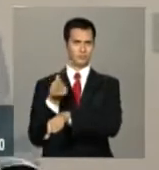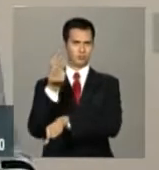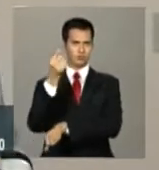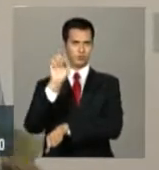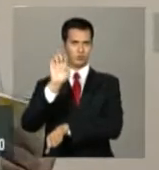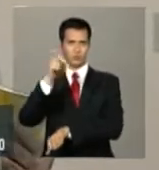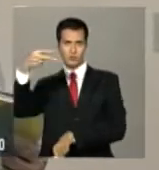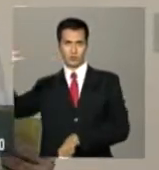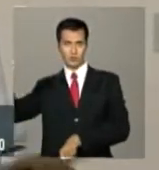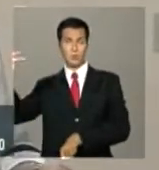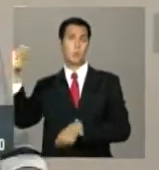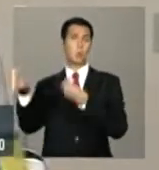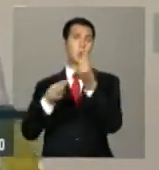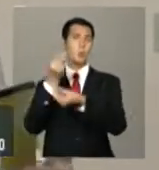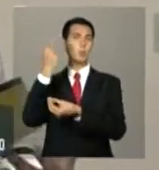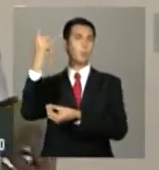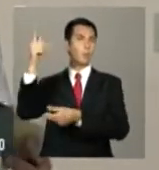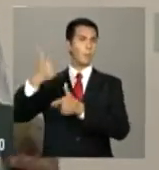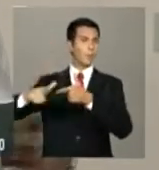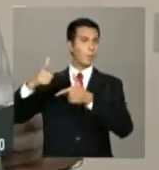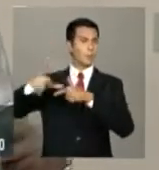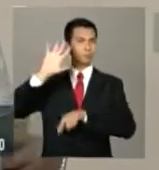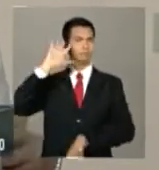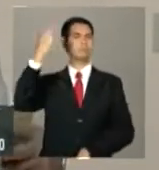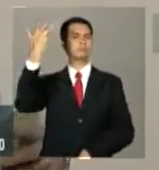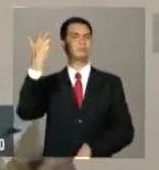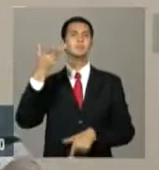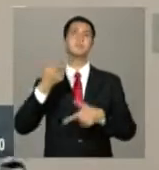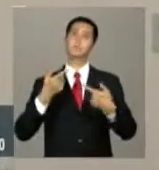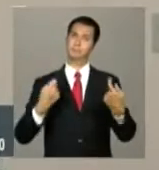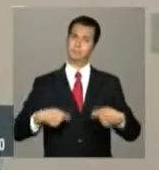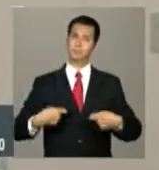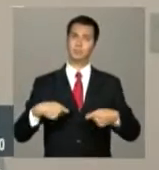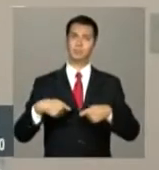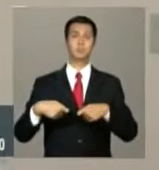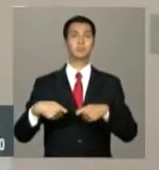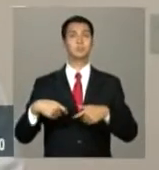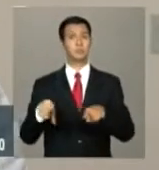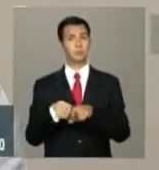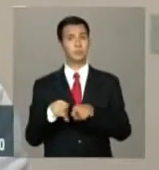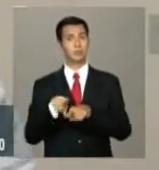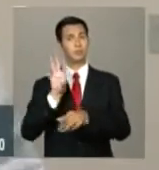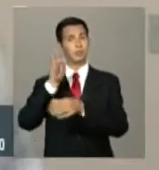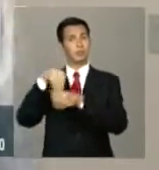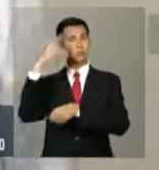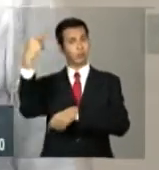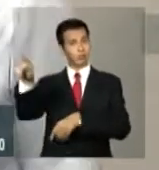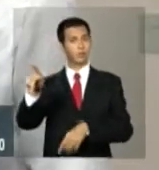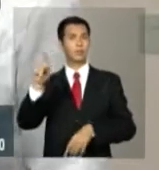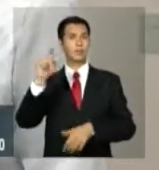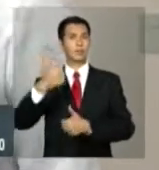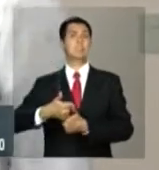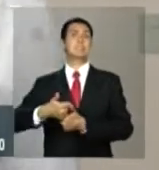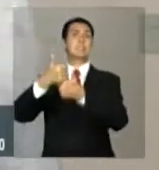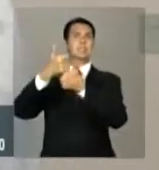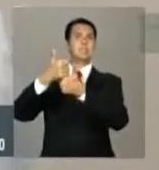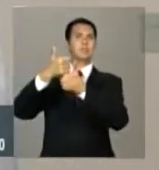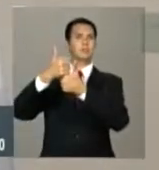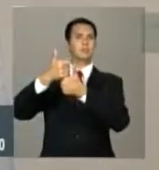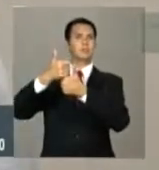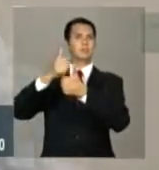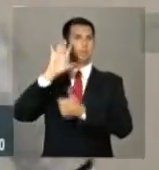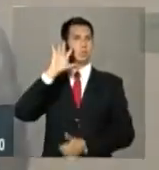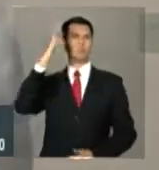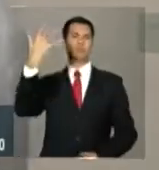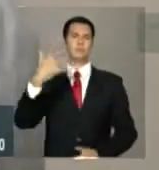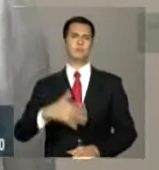problemas, obviamente, implicam em decisões internas das lideranças. Presidente, a senhora esteve hoje com a chanceler